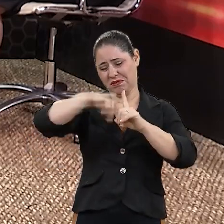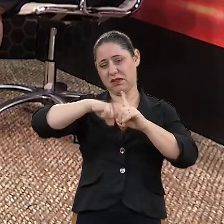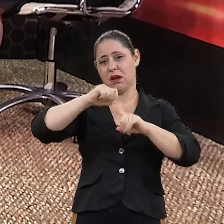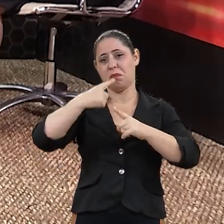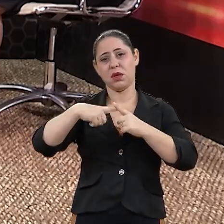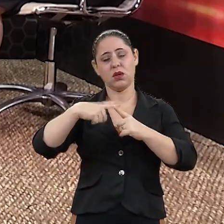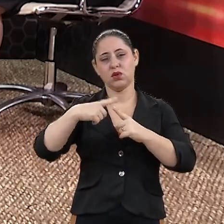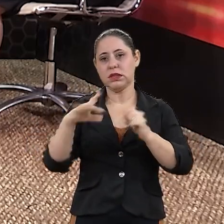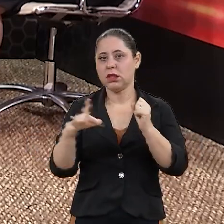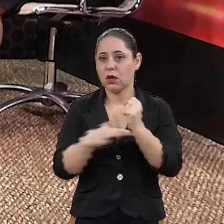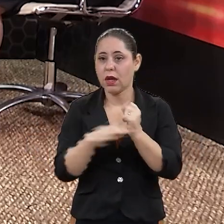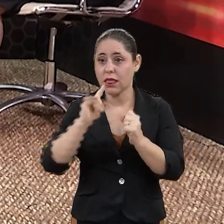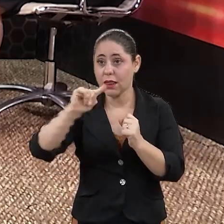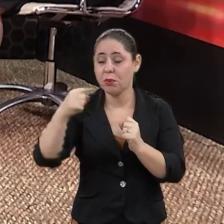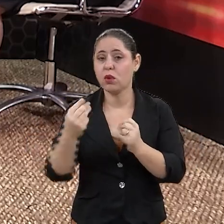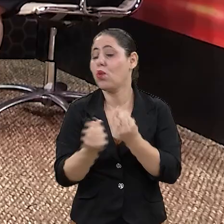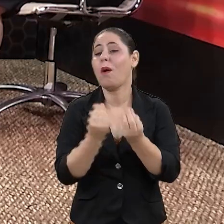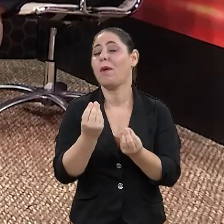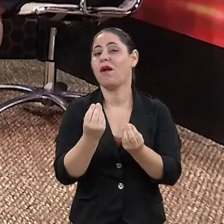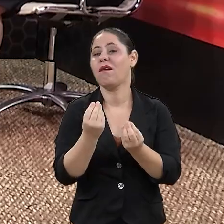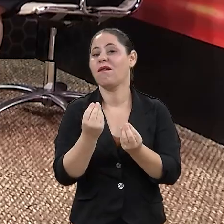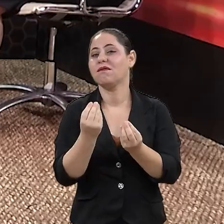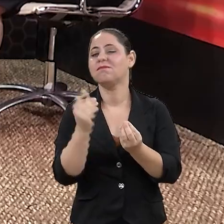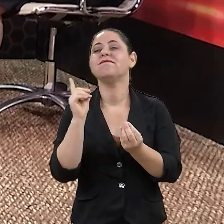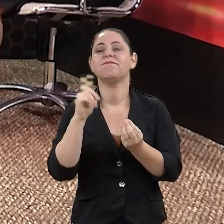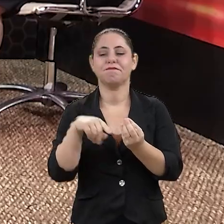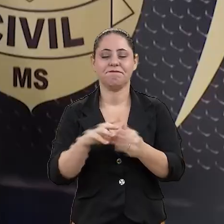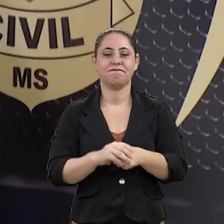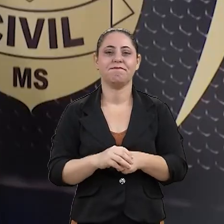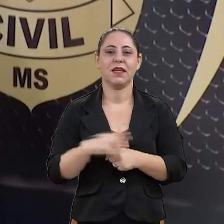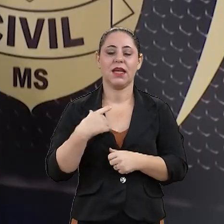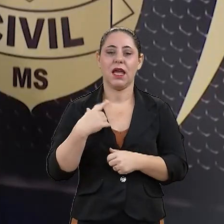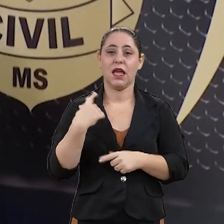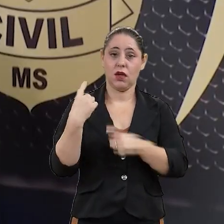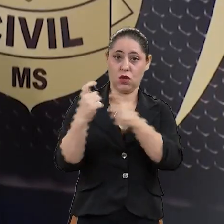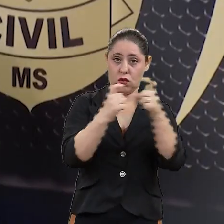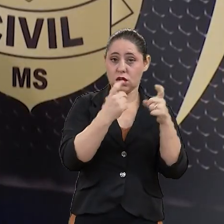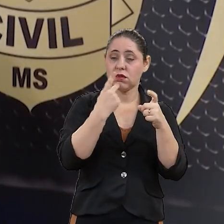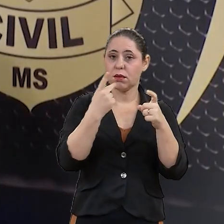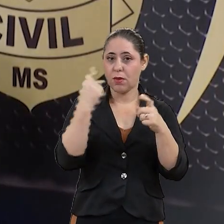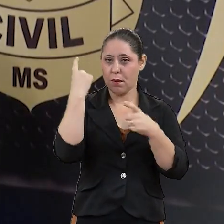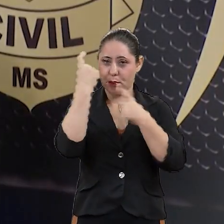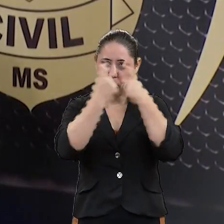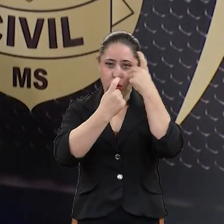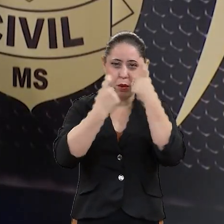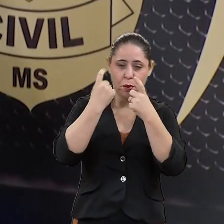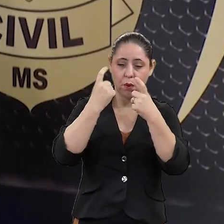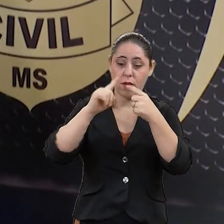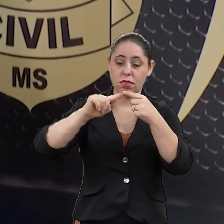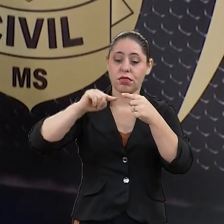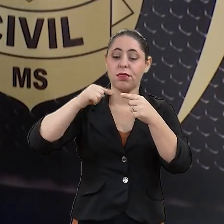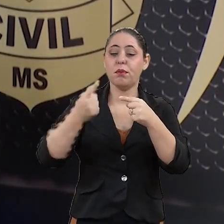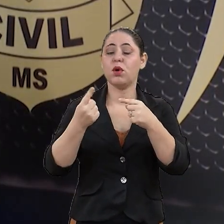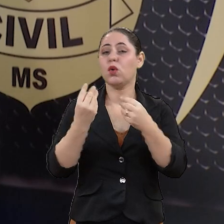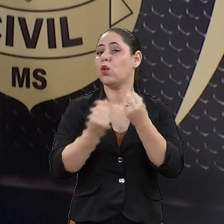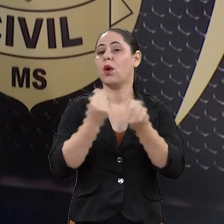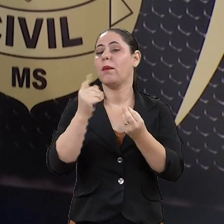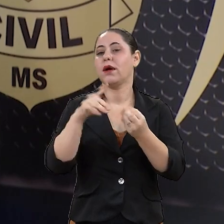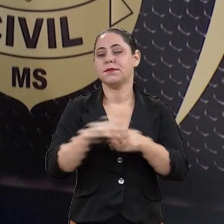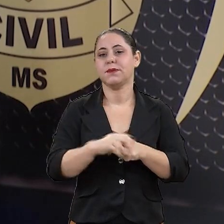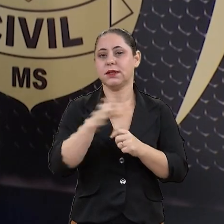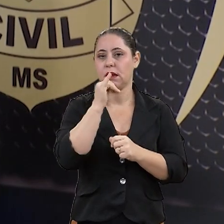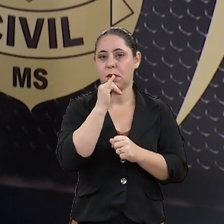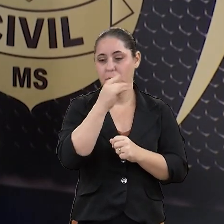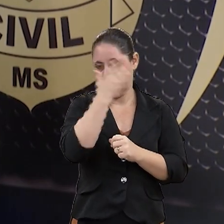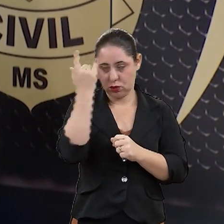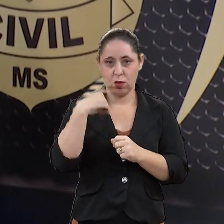do depois. E eu sempre falo, né, Manuela, nas reuniões, eu sempre me preocupo com esse pós também. Então, se a pessoa tem um local